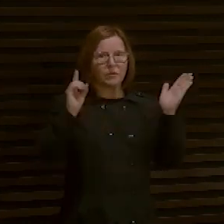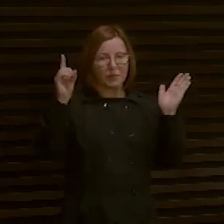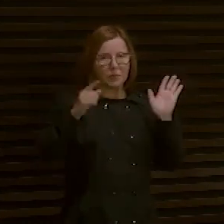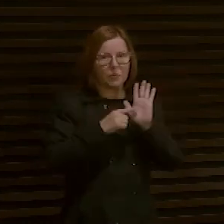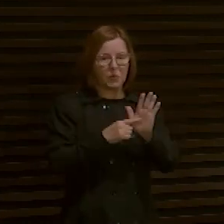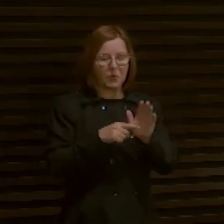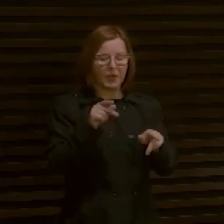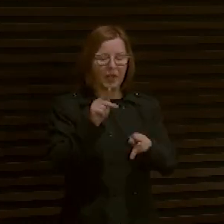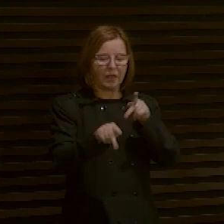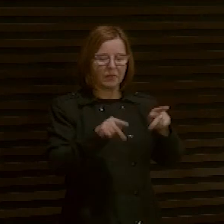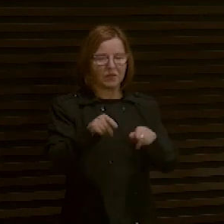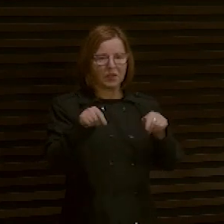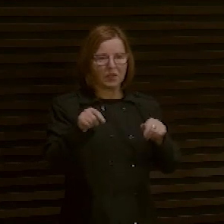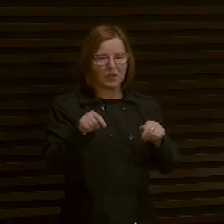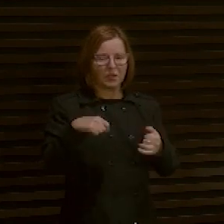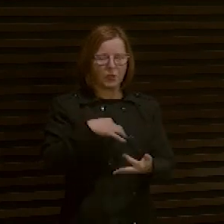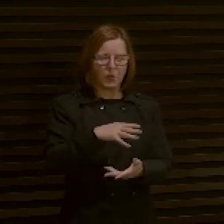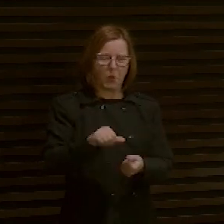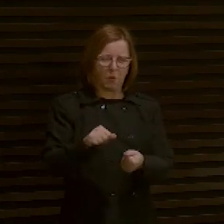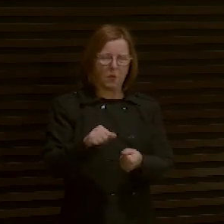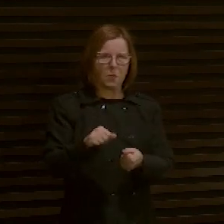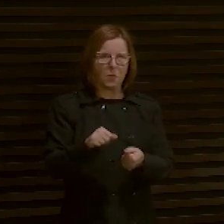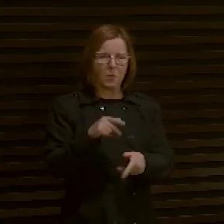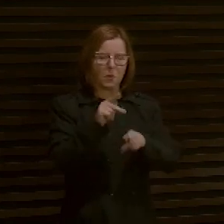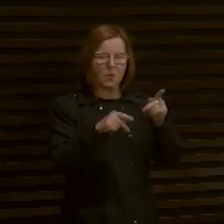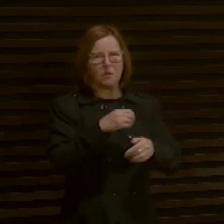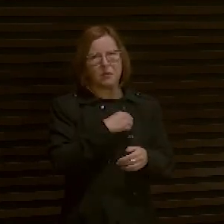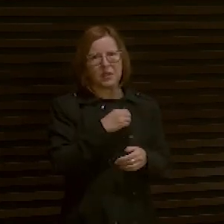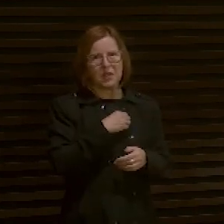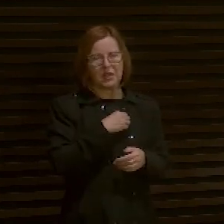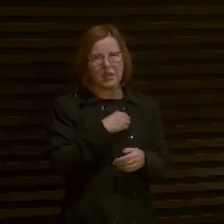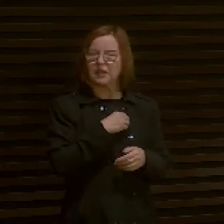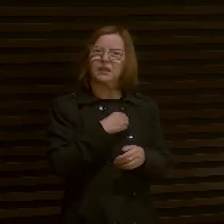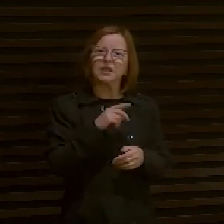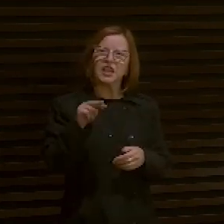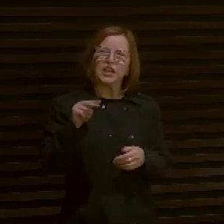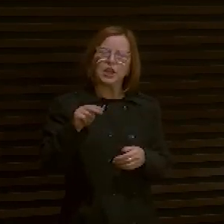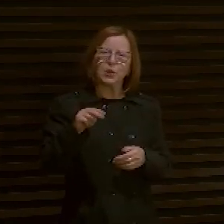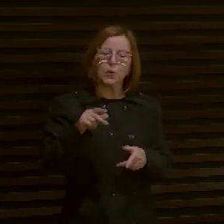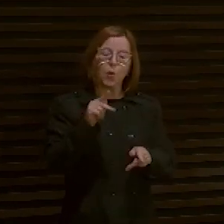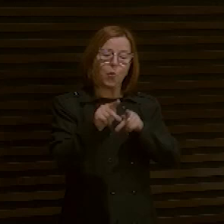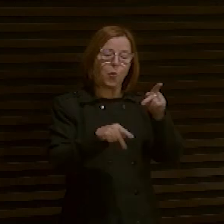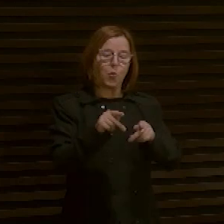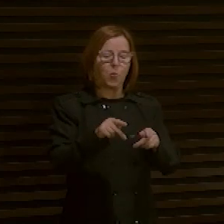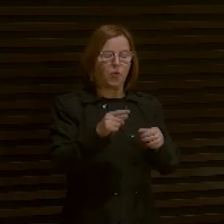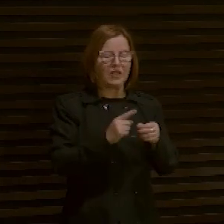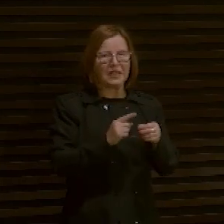mundo caído, elas estão assim como os presos naquela cidade. Elas estão perdidas,